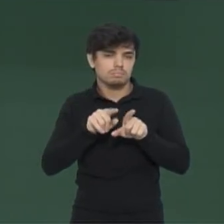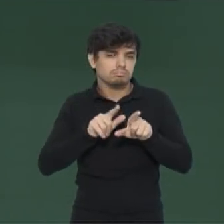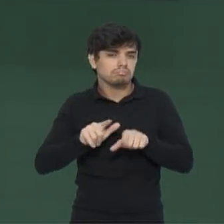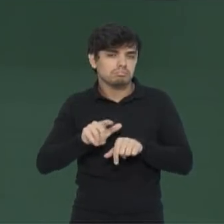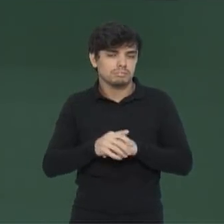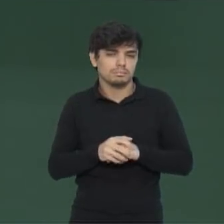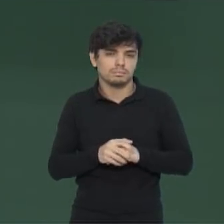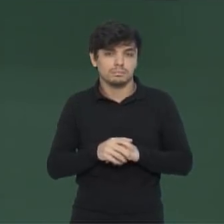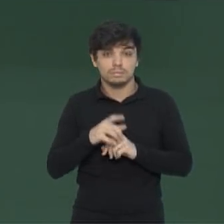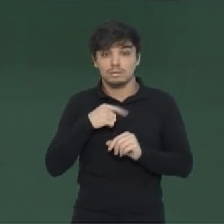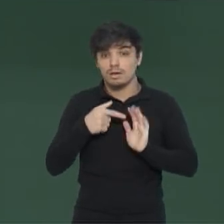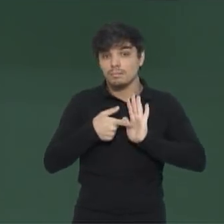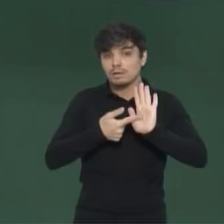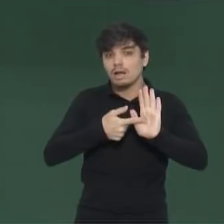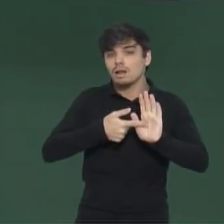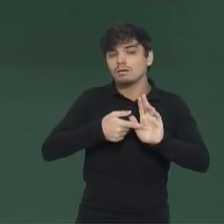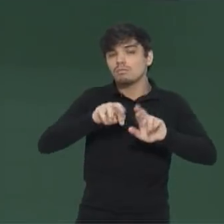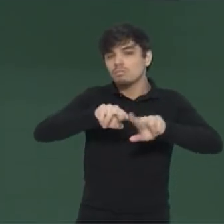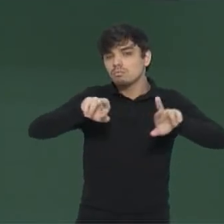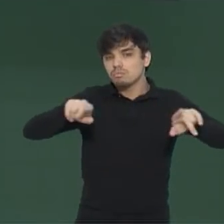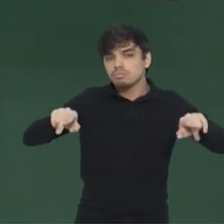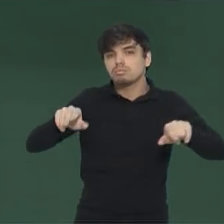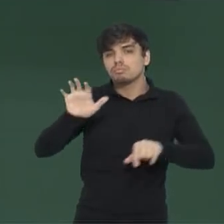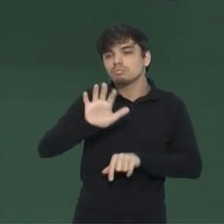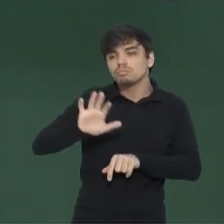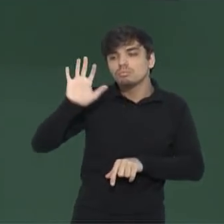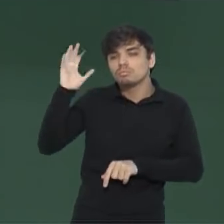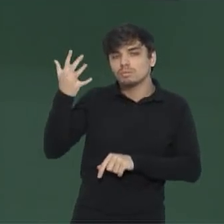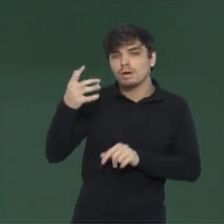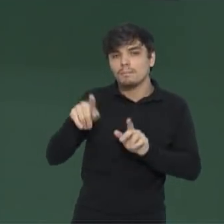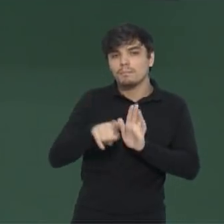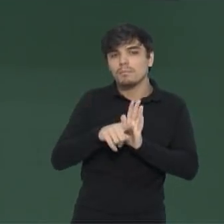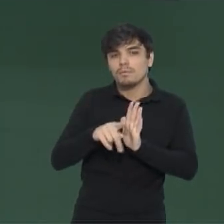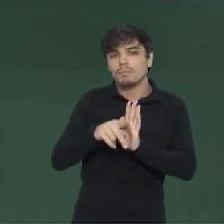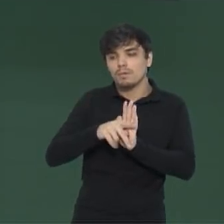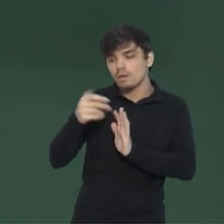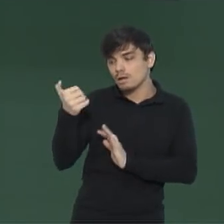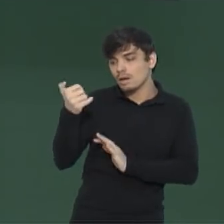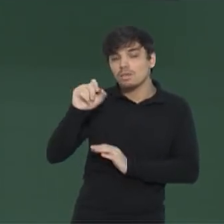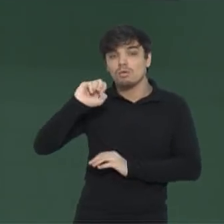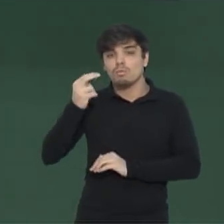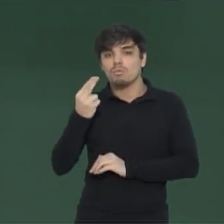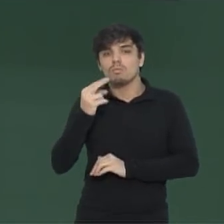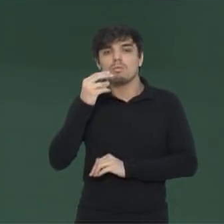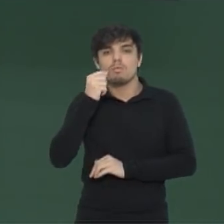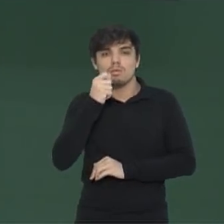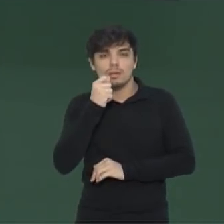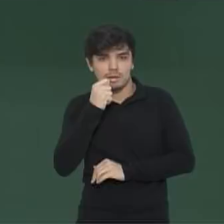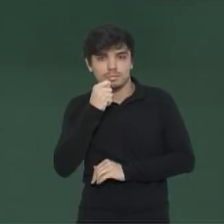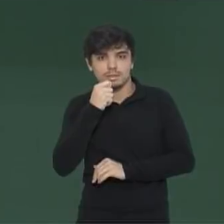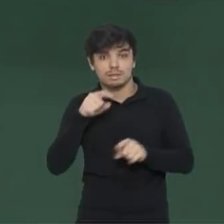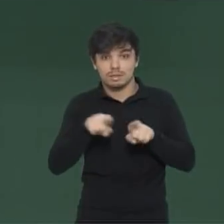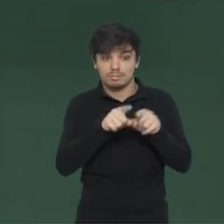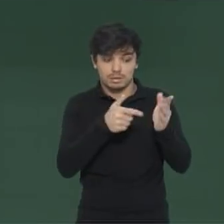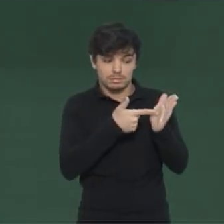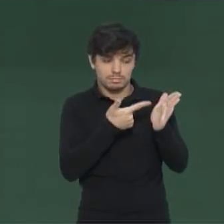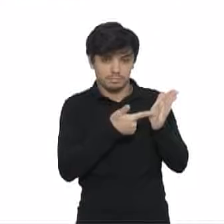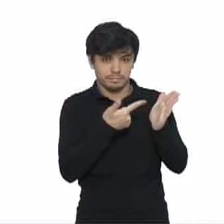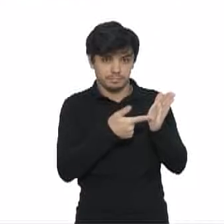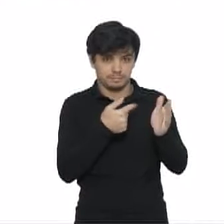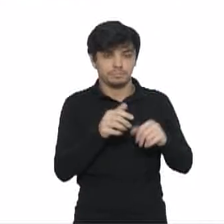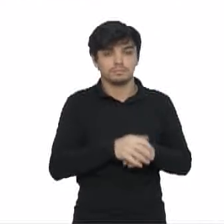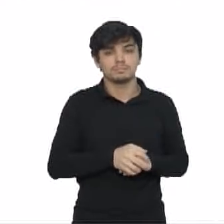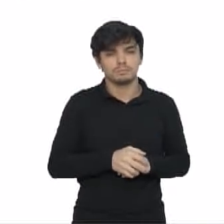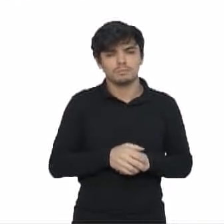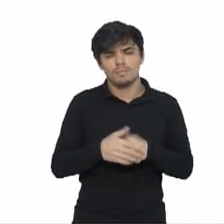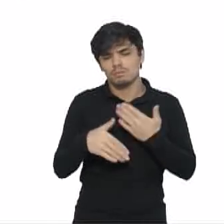representados em várias situações, como essa daqui, com uma caneta ou um lápis na mão e um livro, tá bom? Apesar